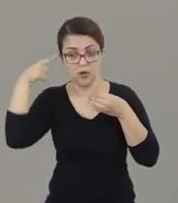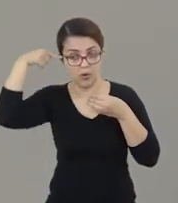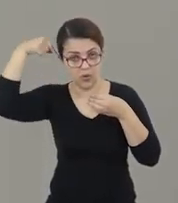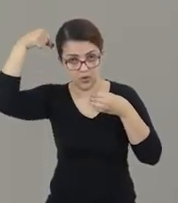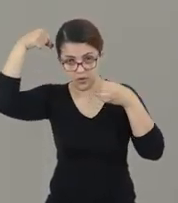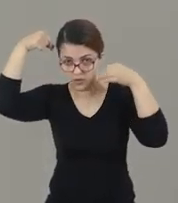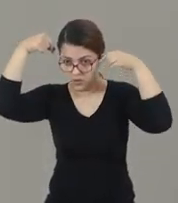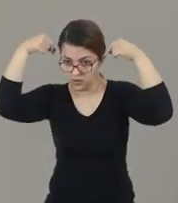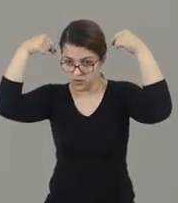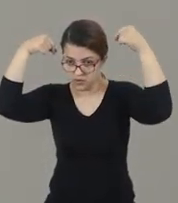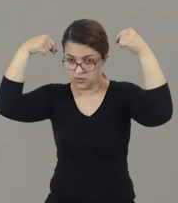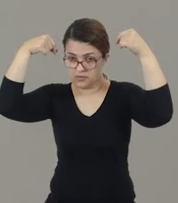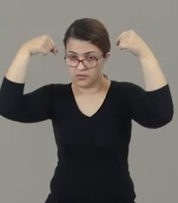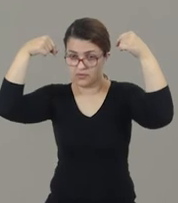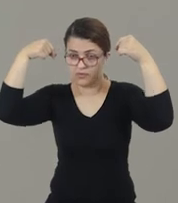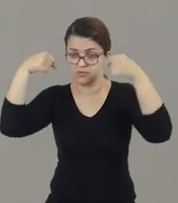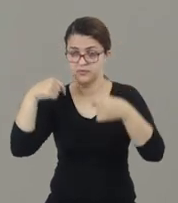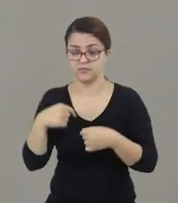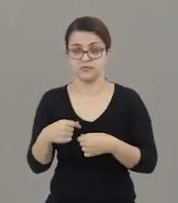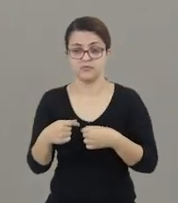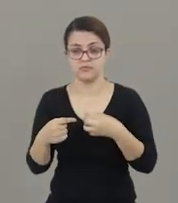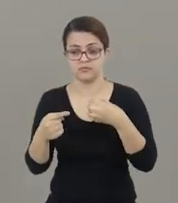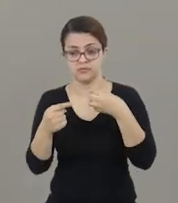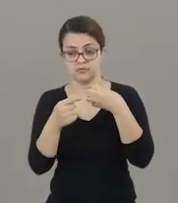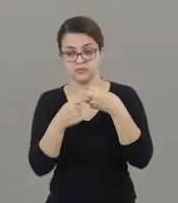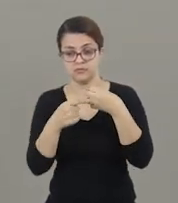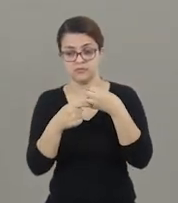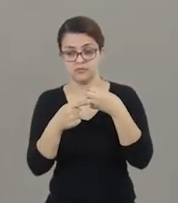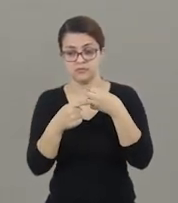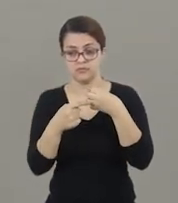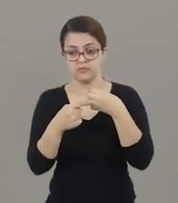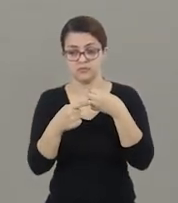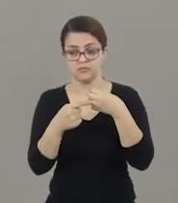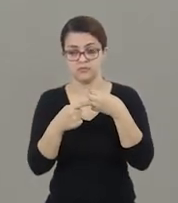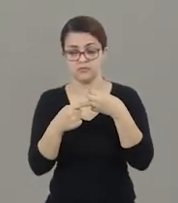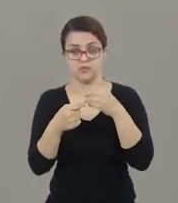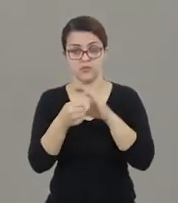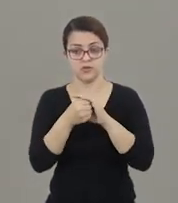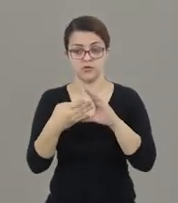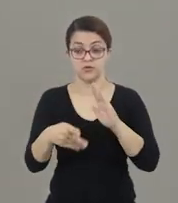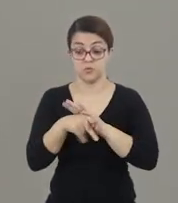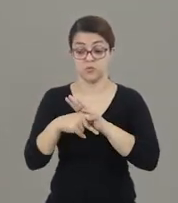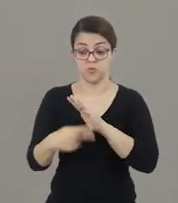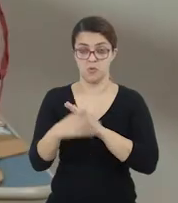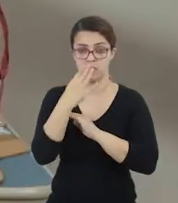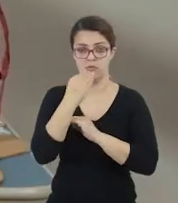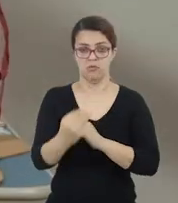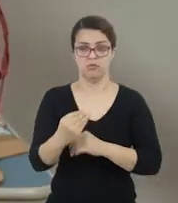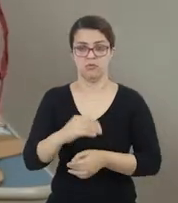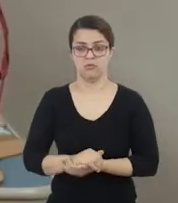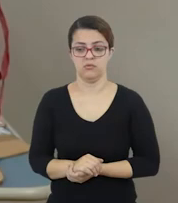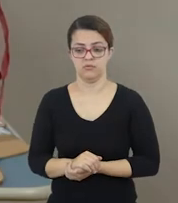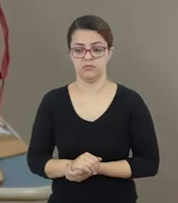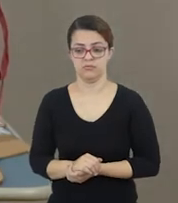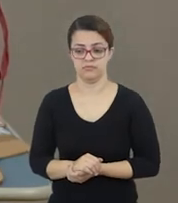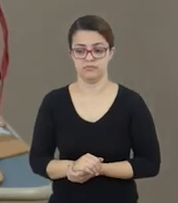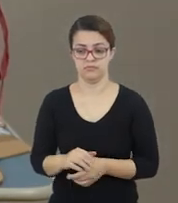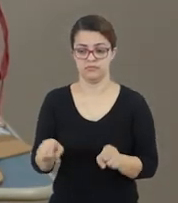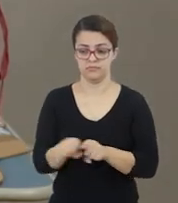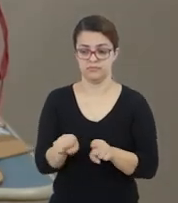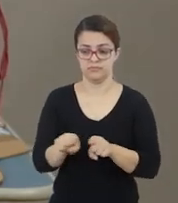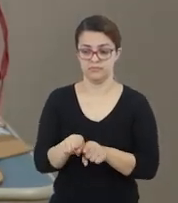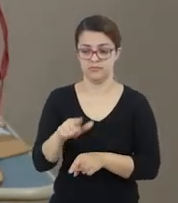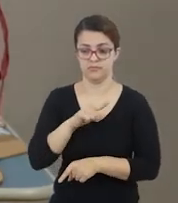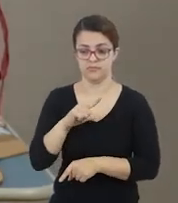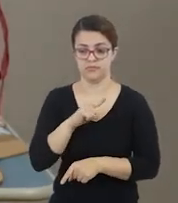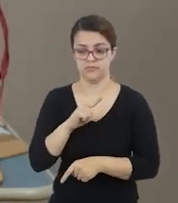aqui, que é pra ser uma característica do lobo, né? Nós temos também uma